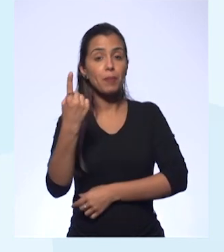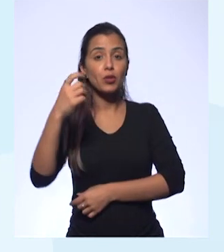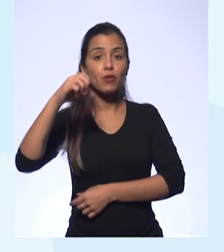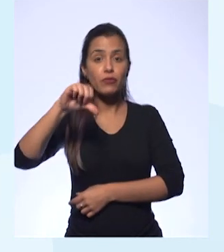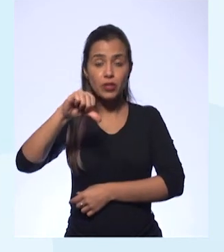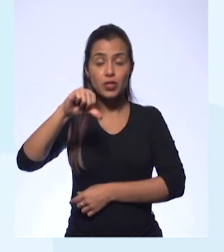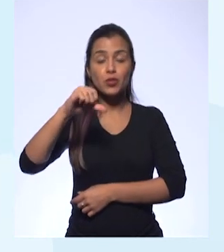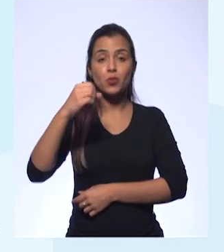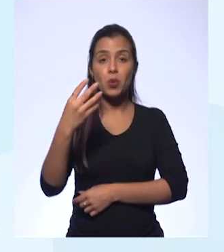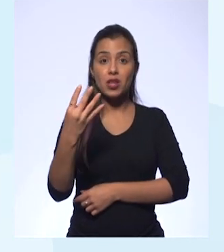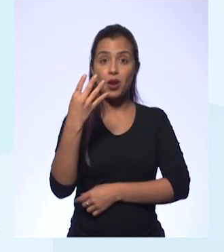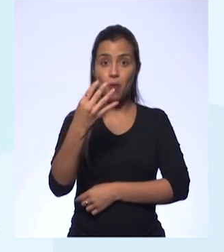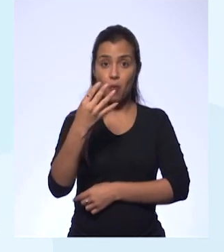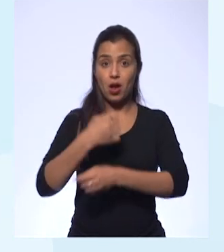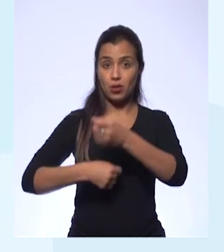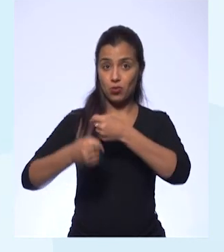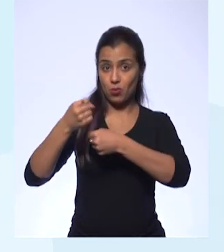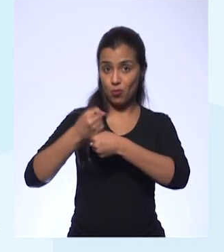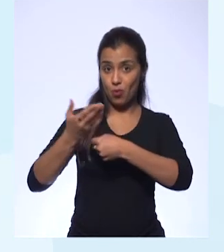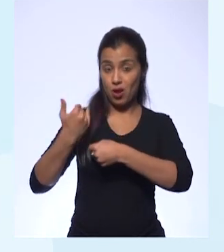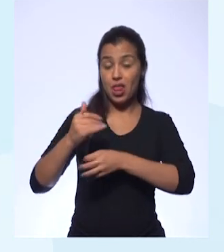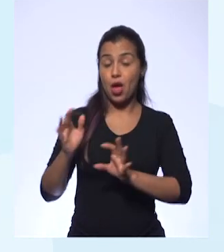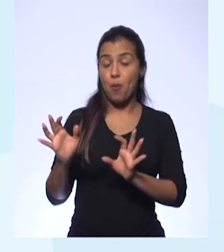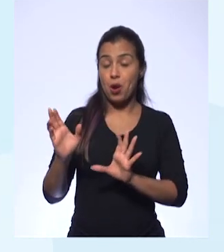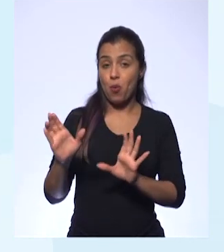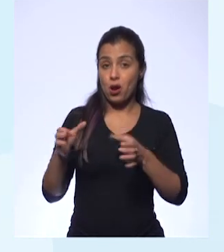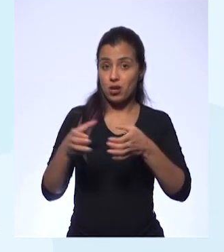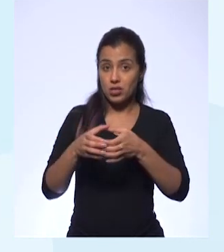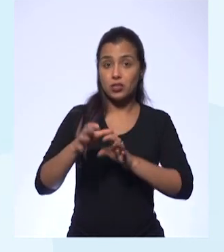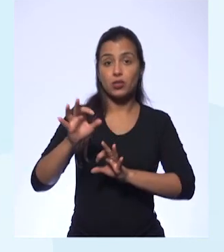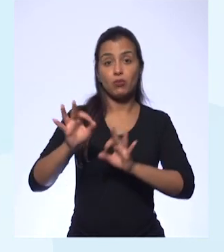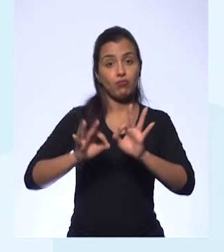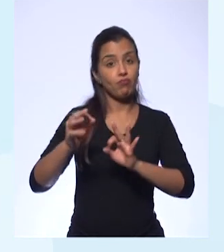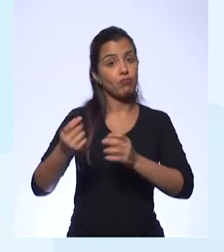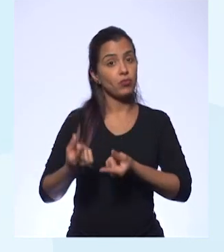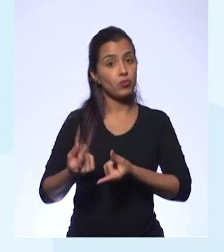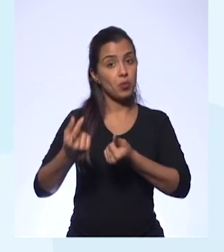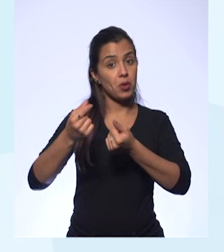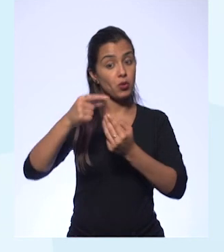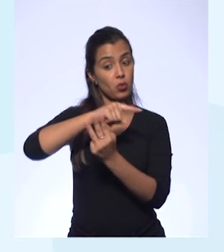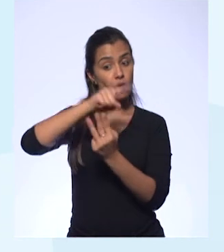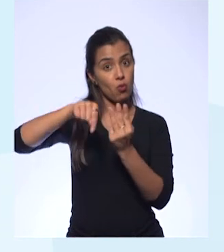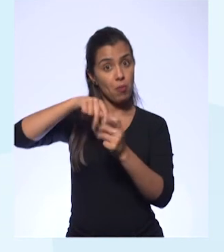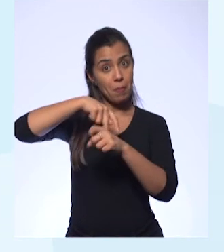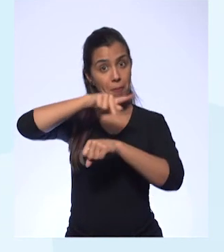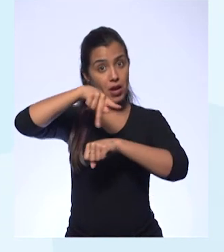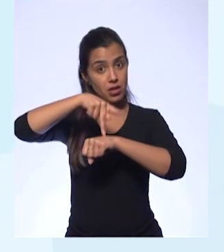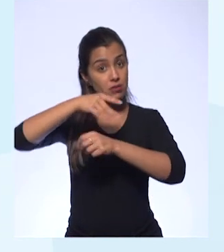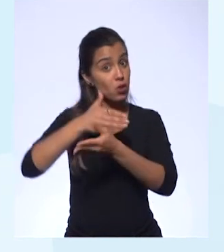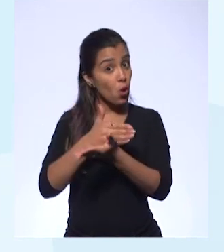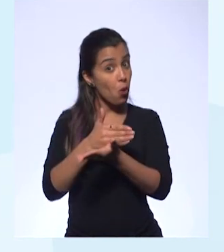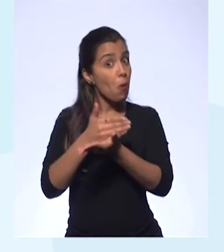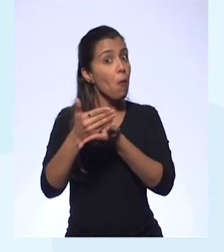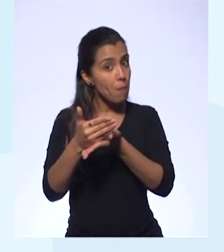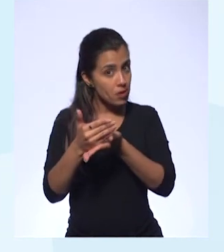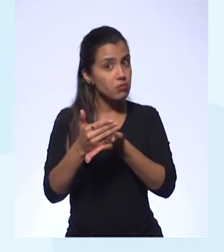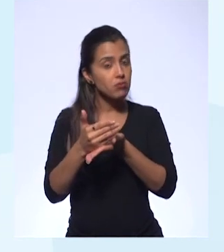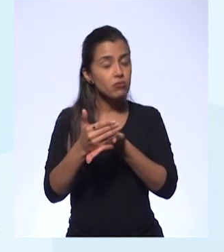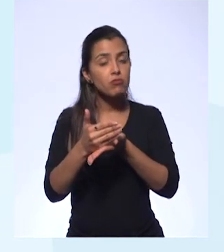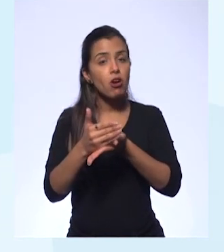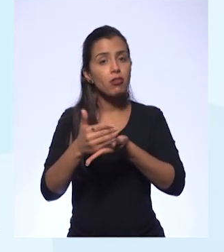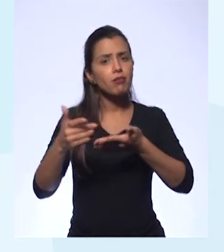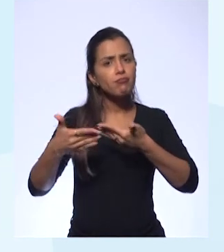1944, é uma organização econômica entre esses 3 países, tá, dando um pontapé inicial para uma área de